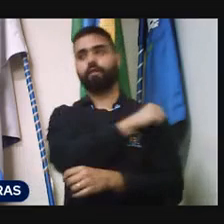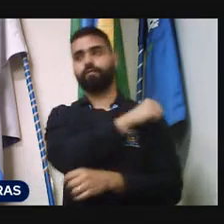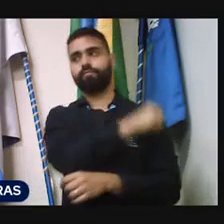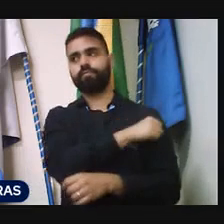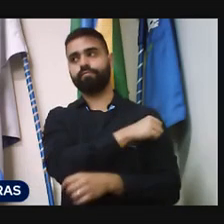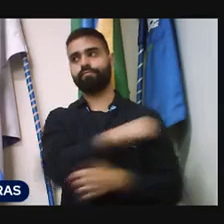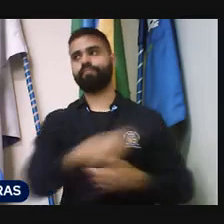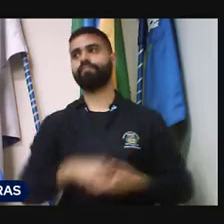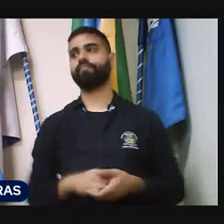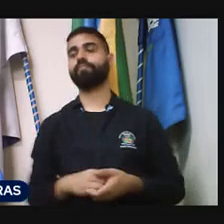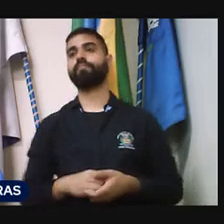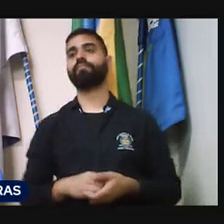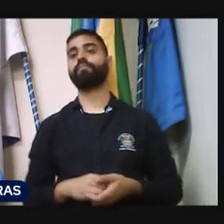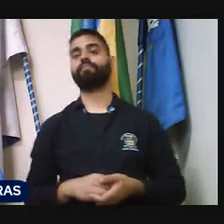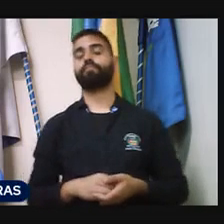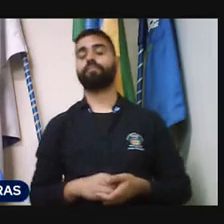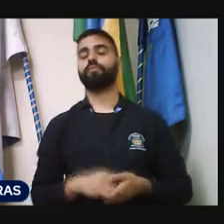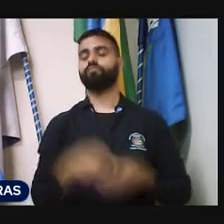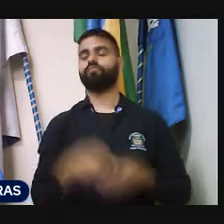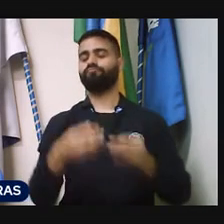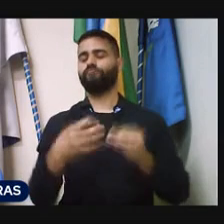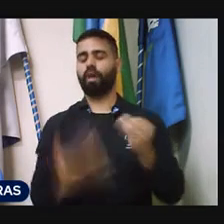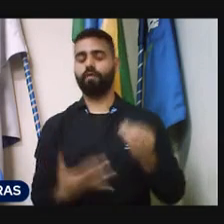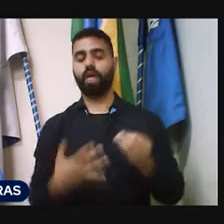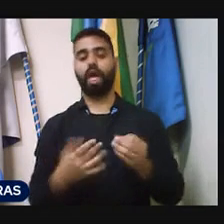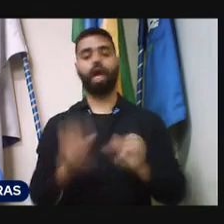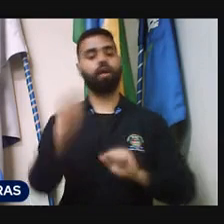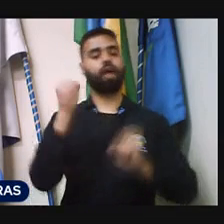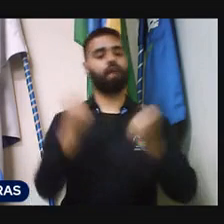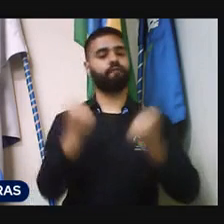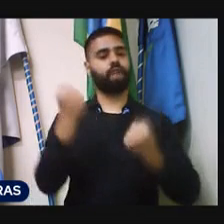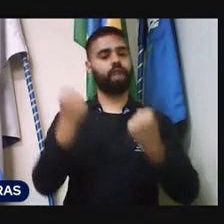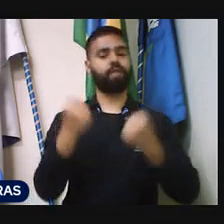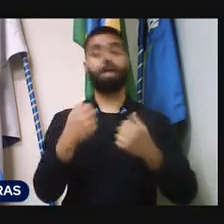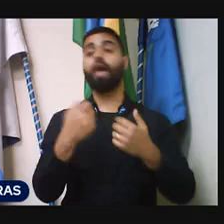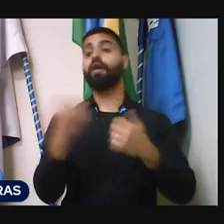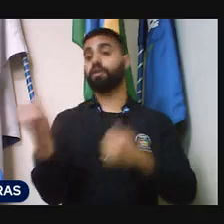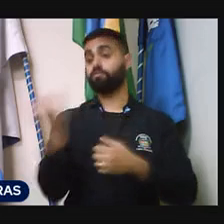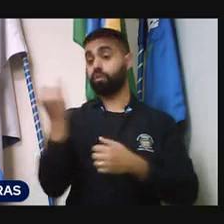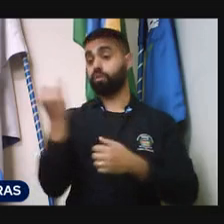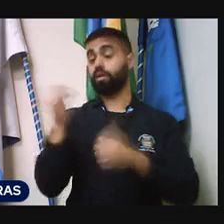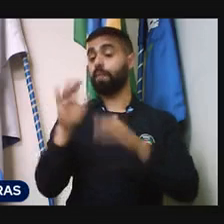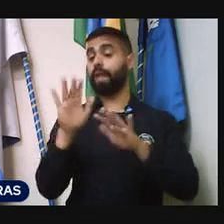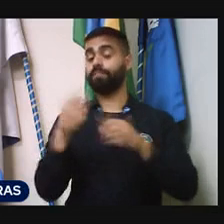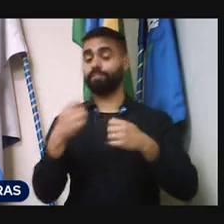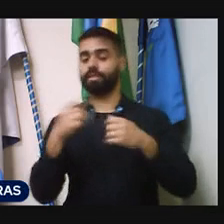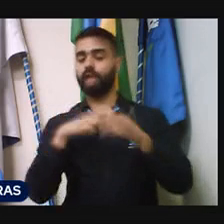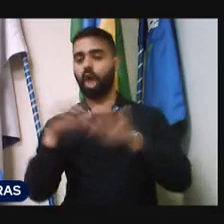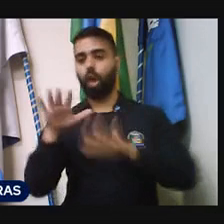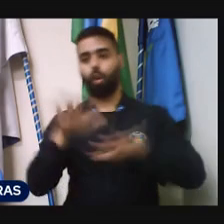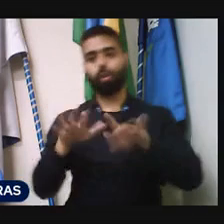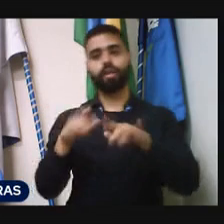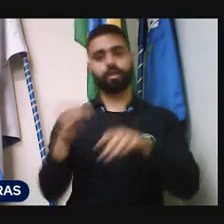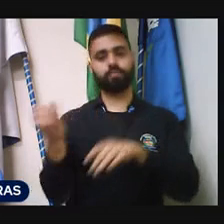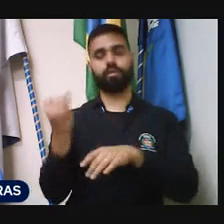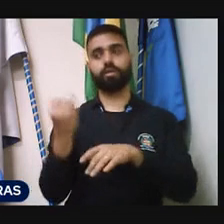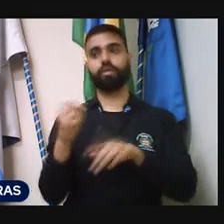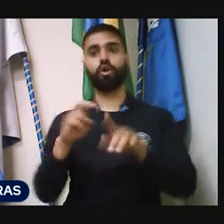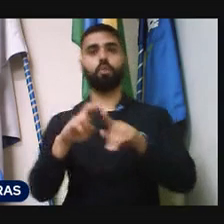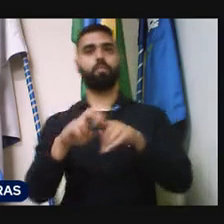justificativa a atividade física é essencial ao cidadão todavia deve ser praticado com cautela e cuidado necessário